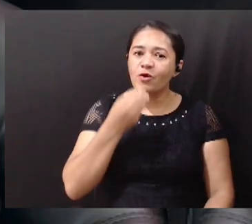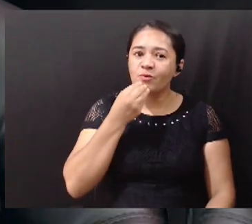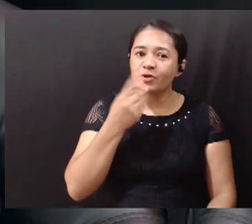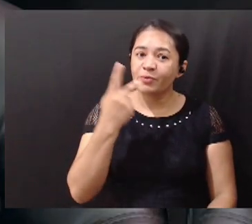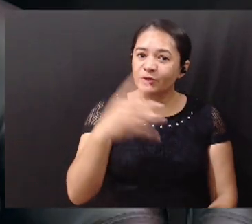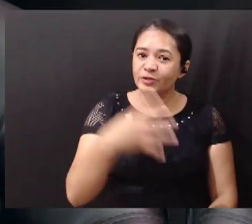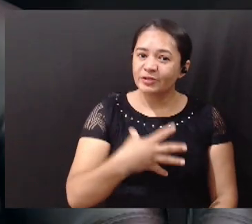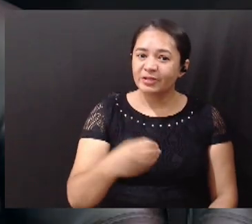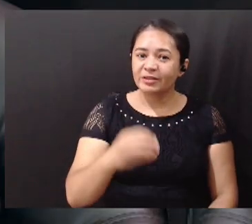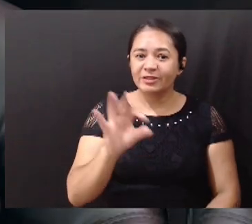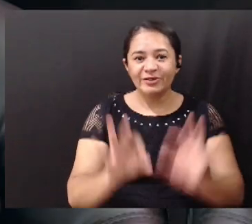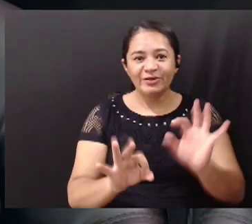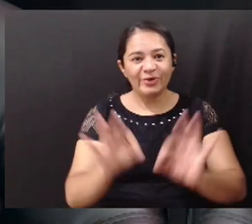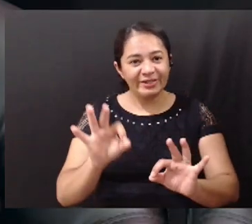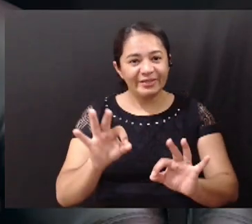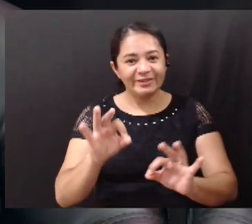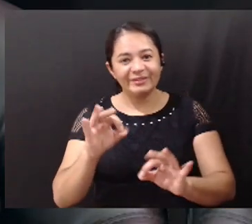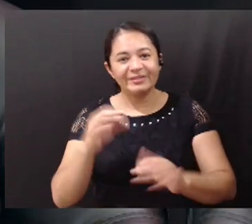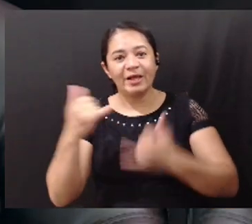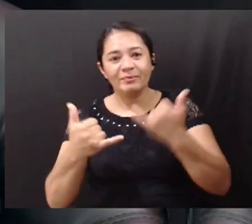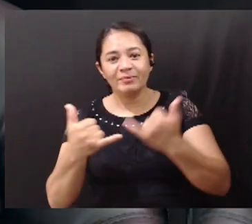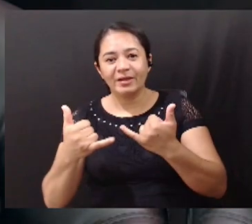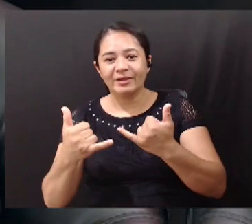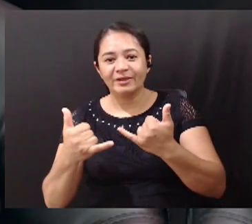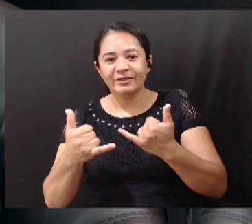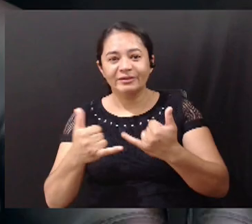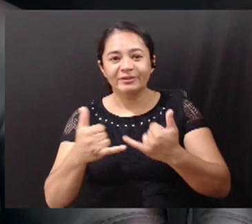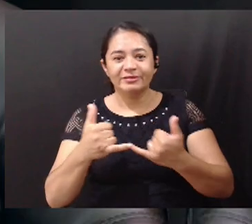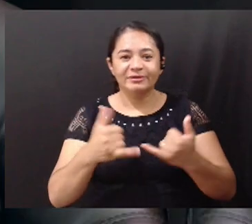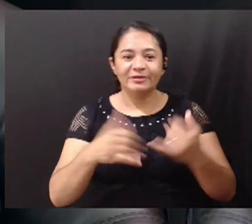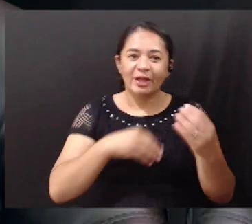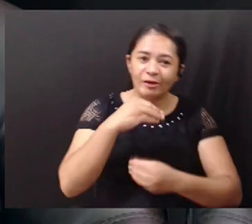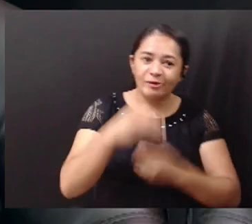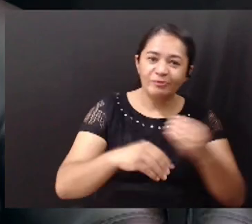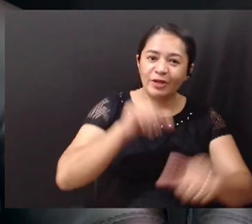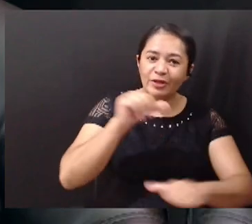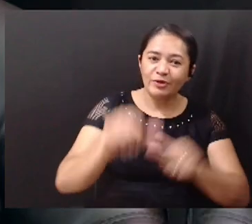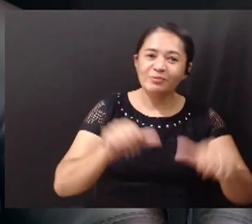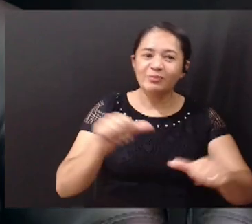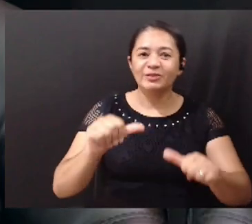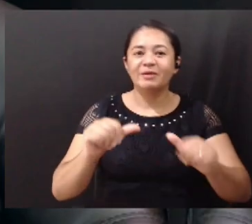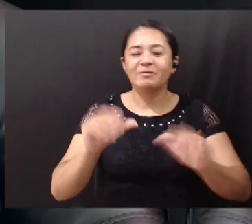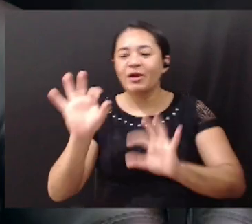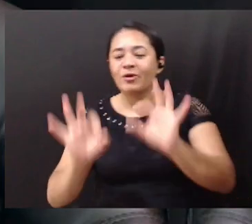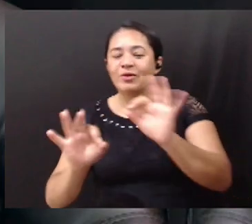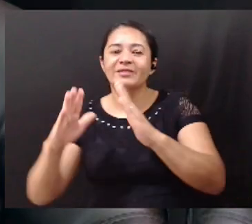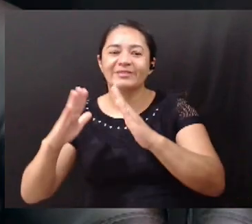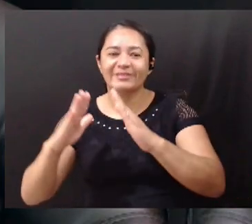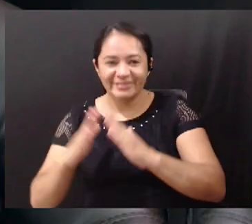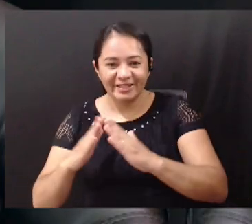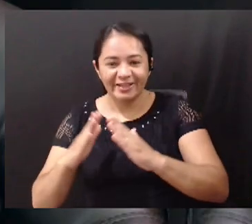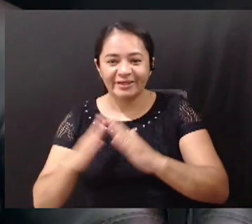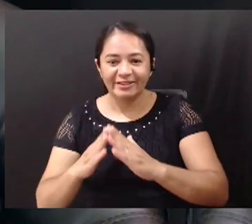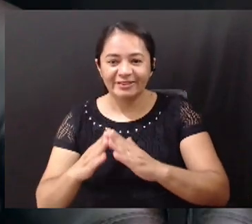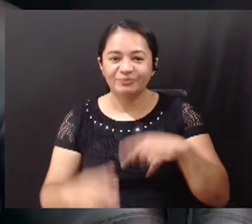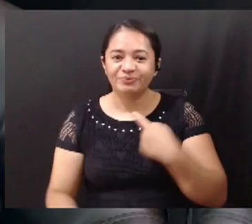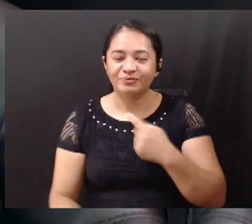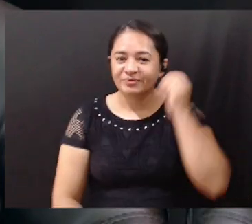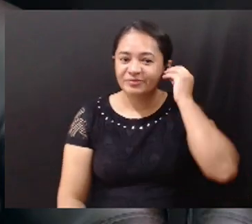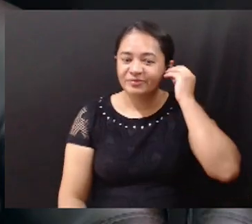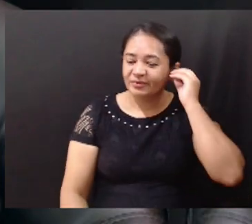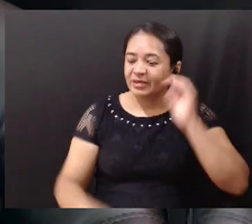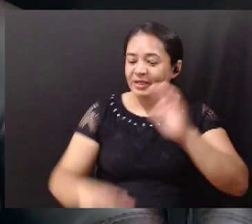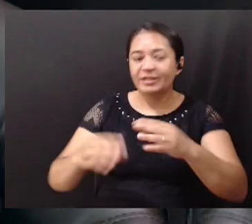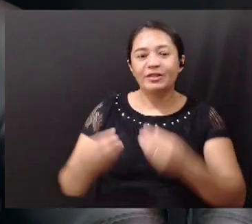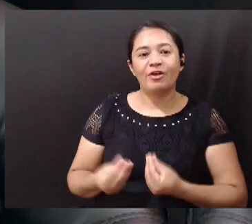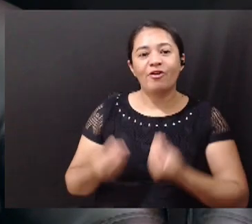a brincadeira, desorganizar a brincadeira para organizar a casa. Olha aí, que legal. E aí, no caso, a gente dá para essa criança funções